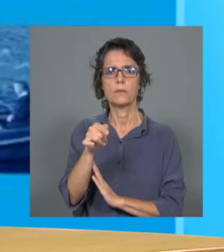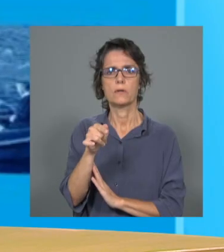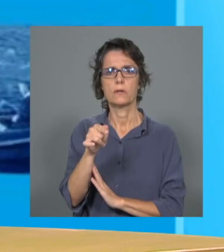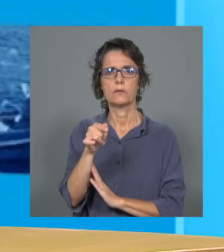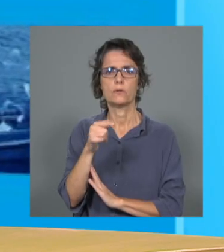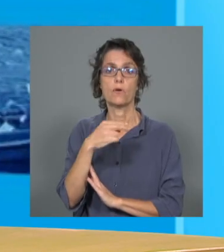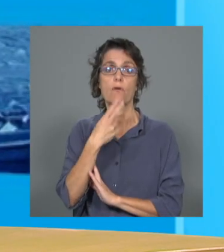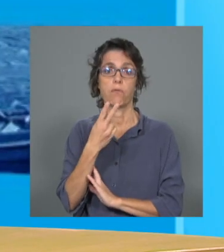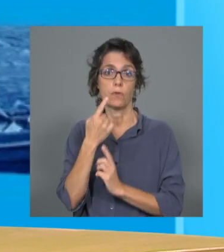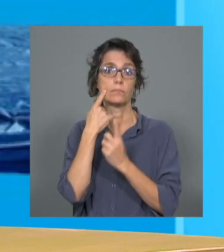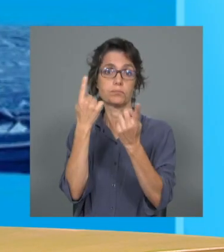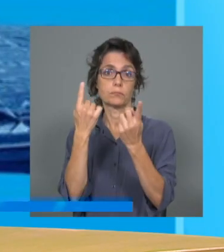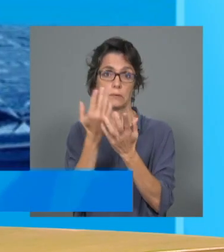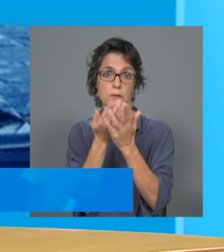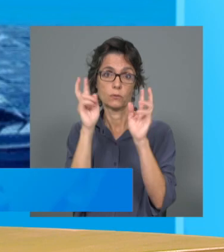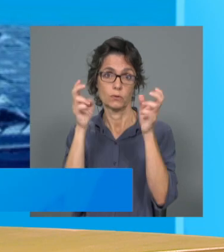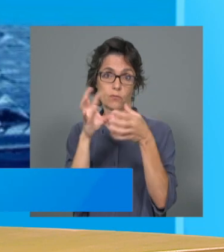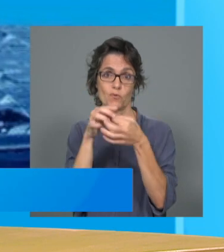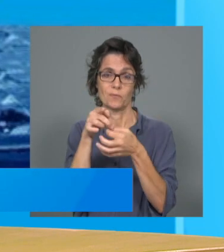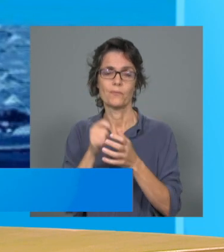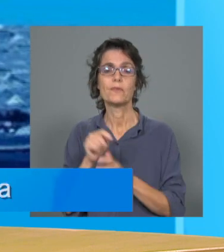É verdade, o jornal publica-se desde